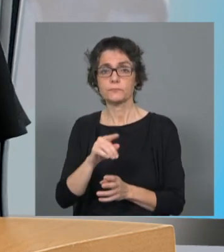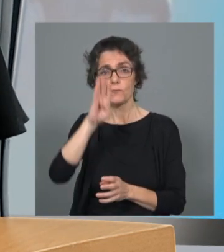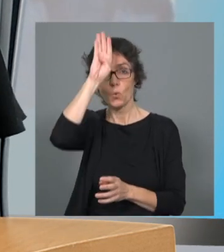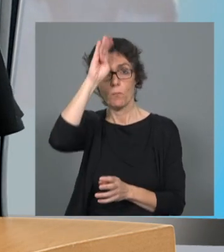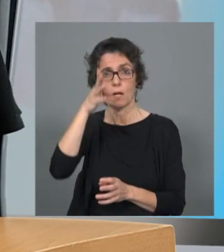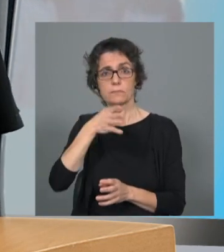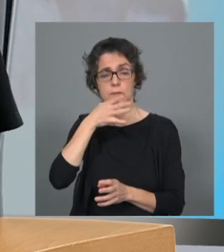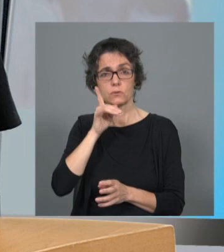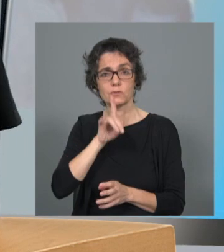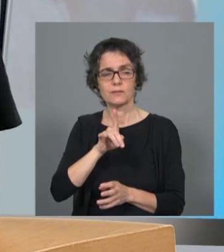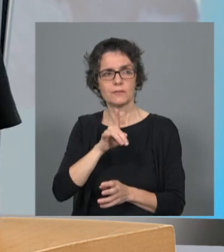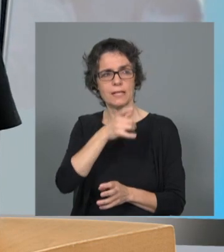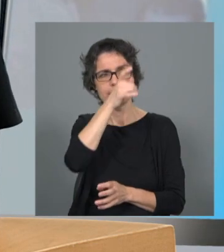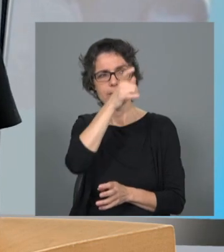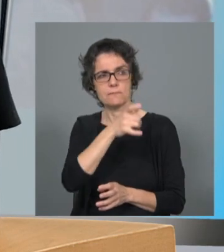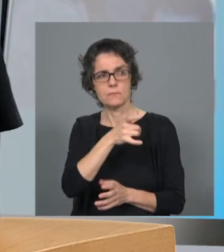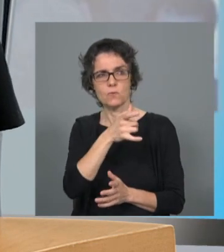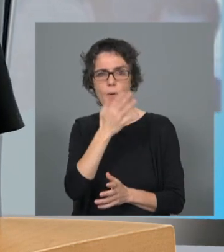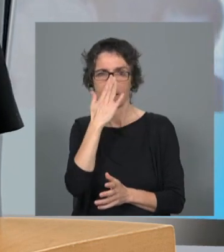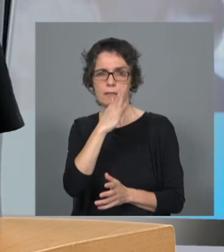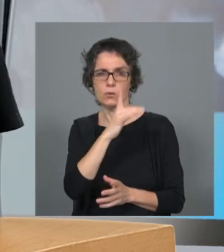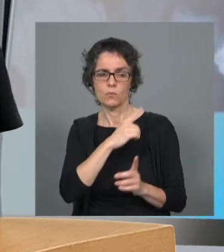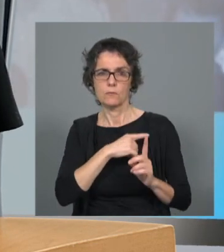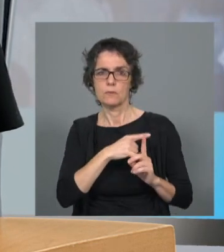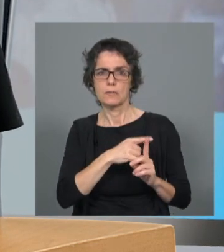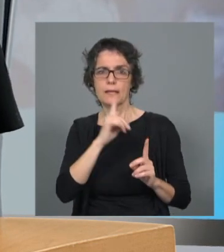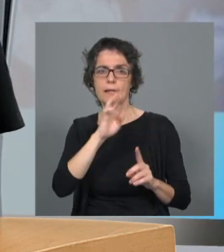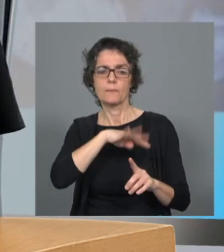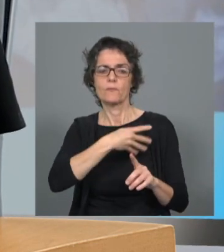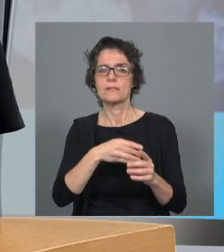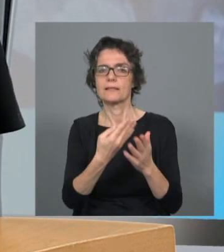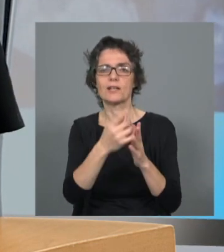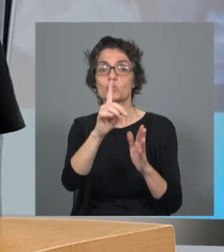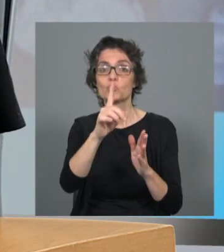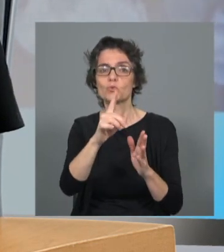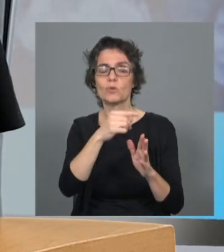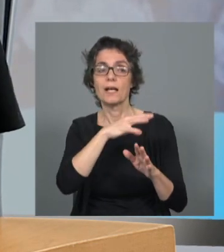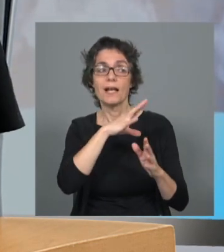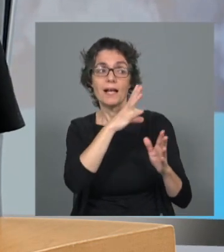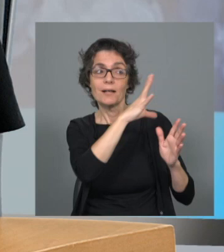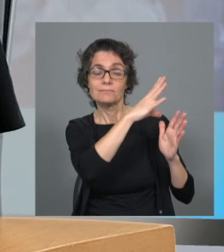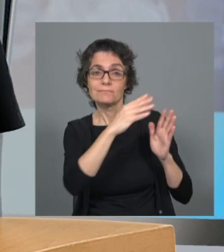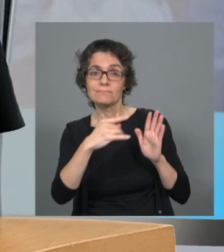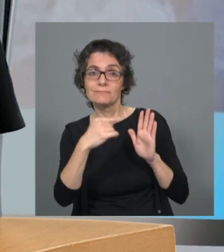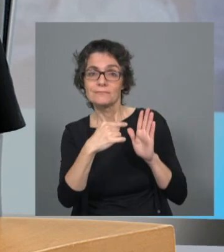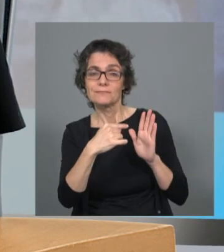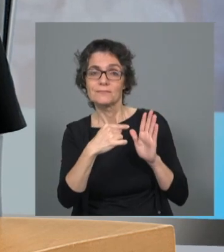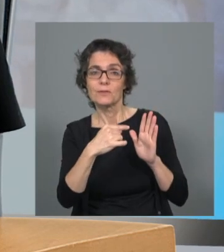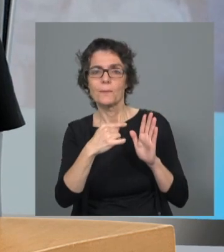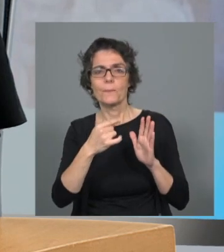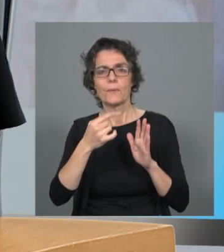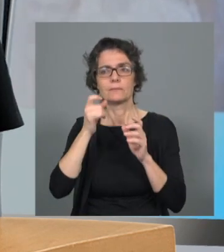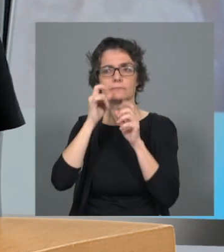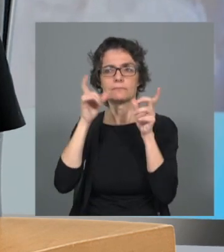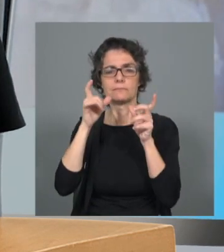de São Francisco não para fazer poesia, mas para nos alertar sobre esta terra